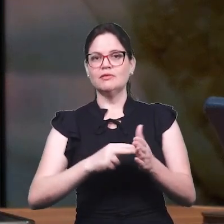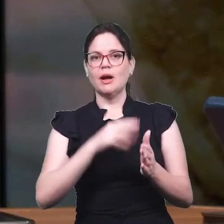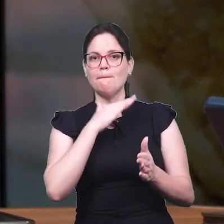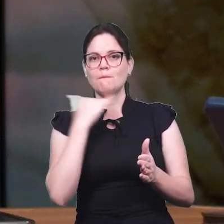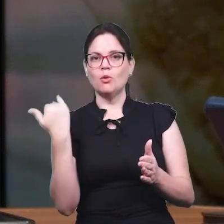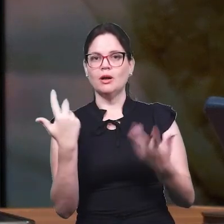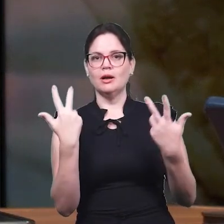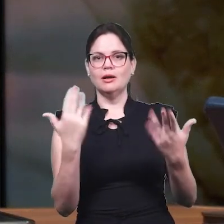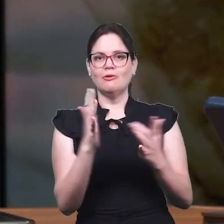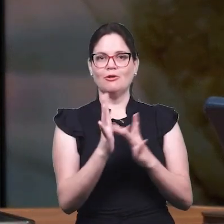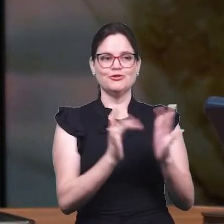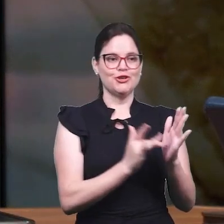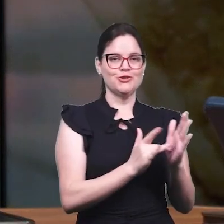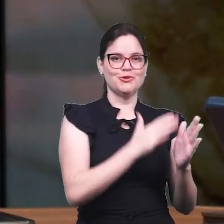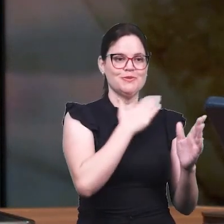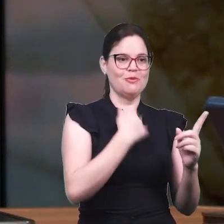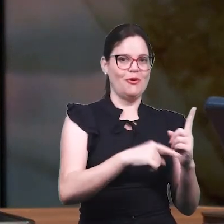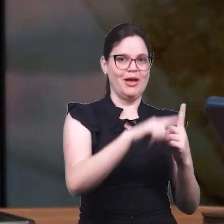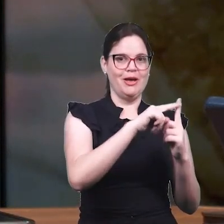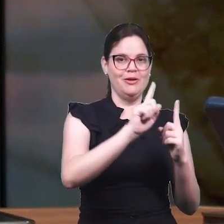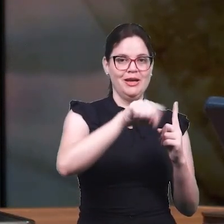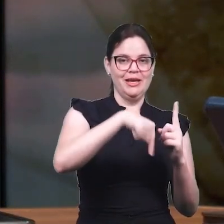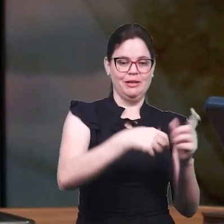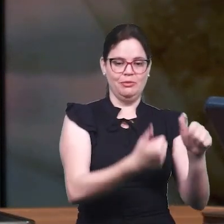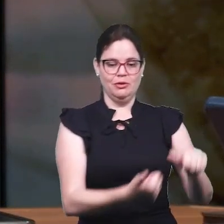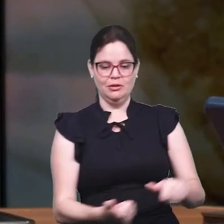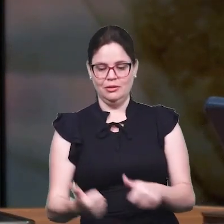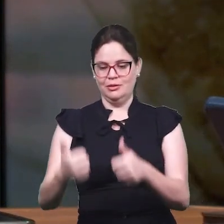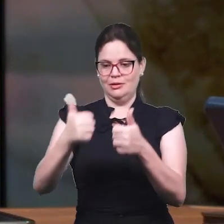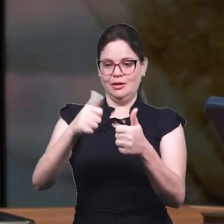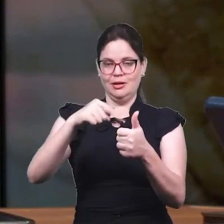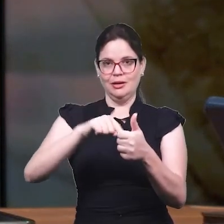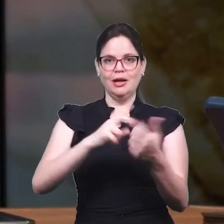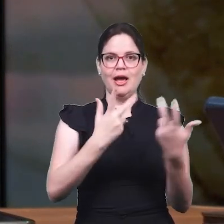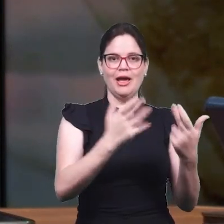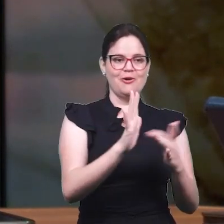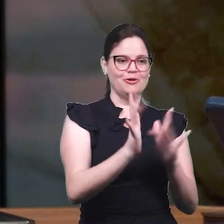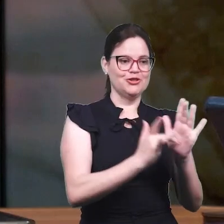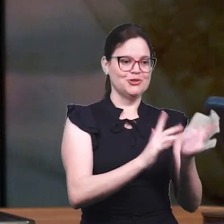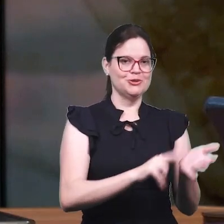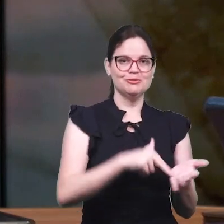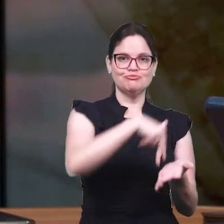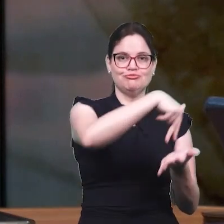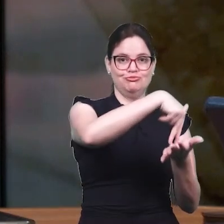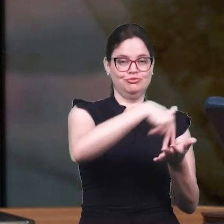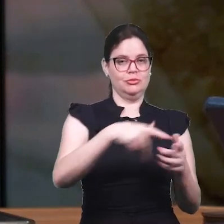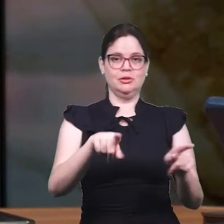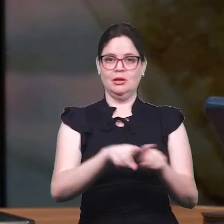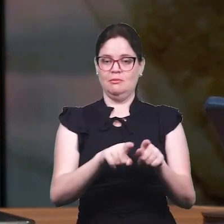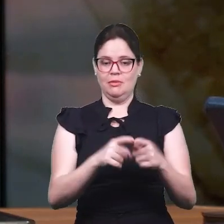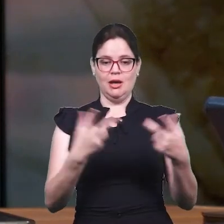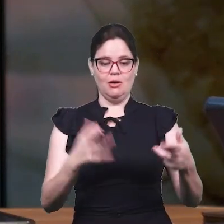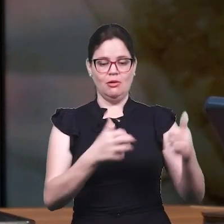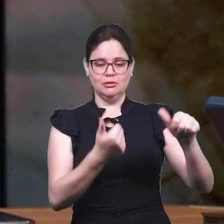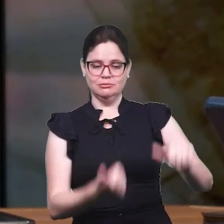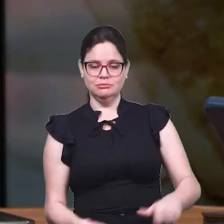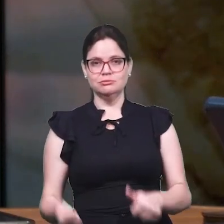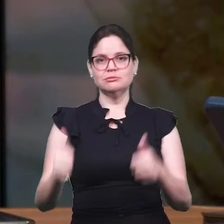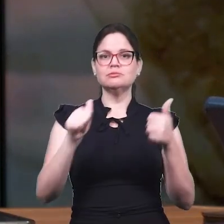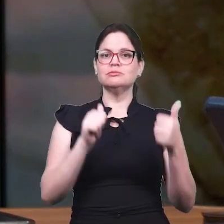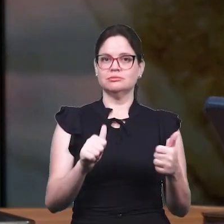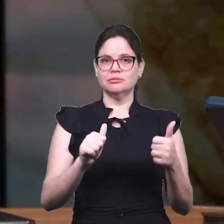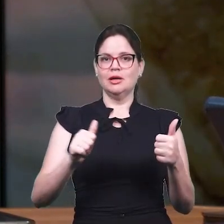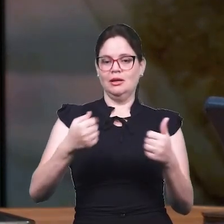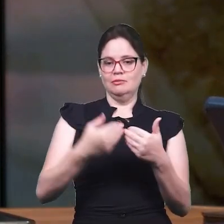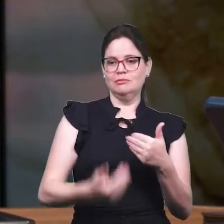na morte, para que como Cristo ressuscitou dos mortos, pela glória do Pai, assim andemos